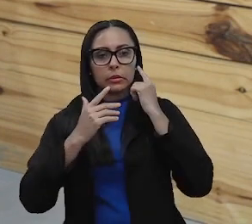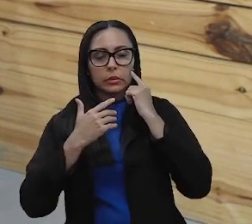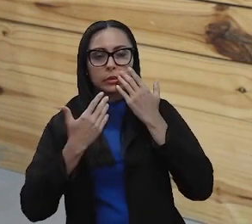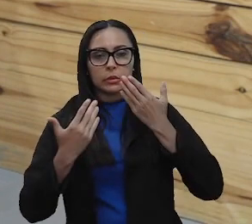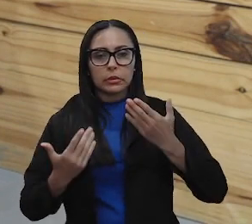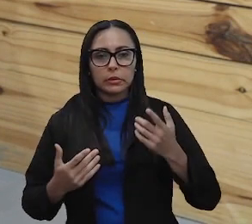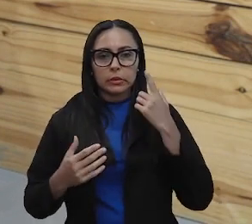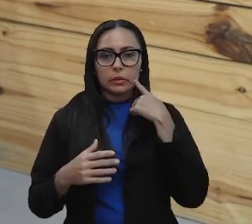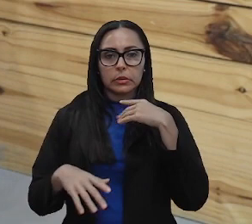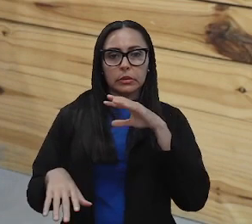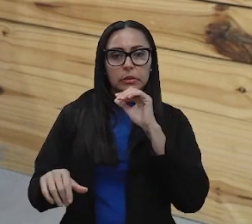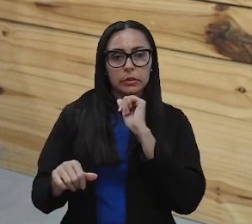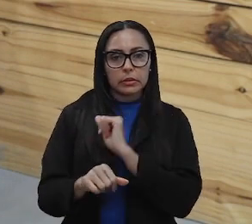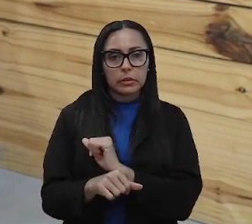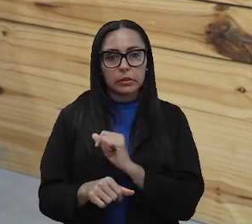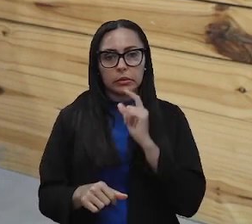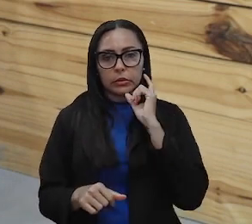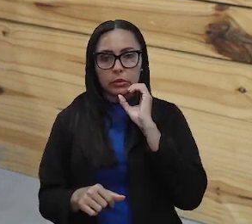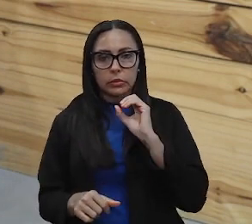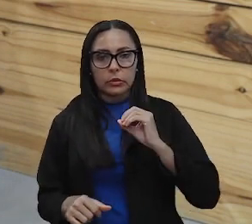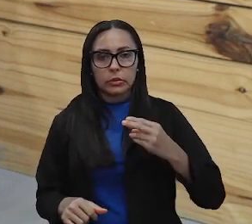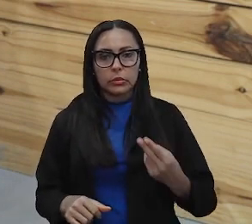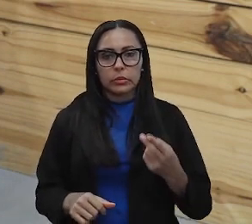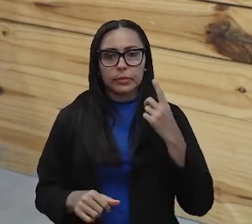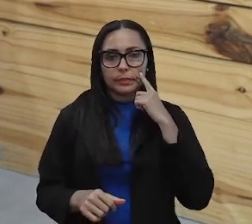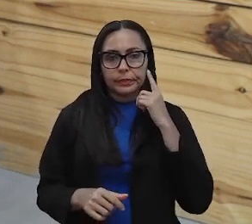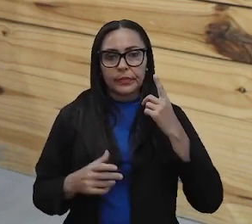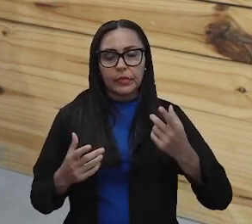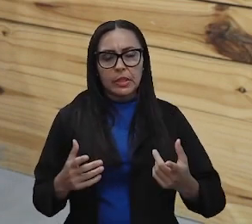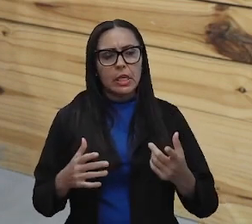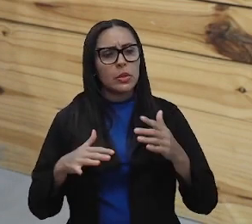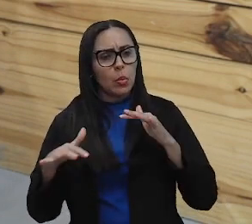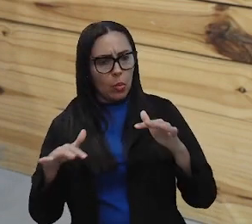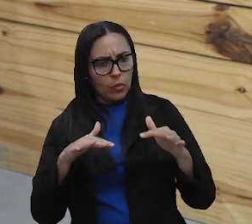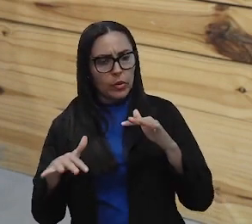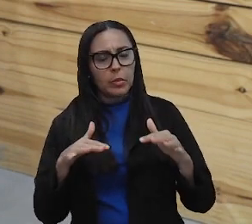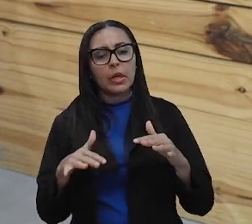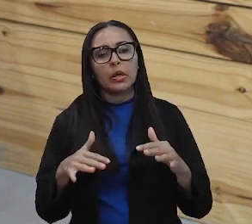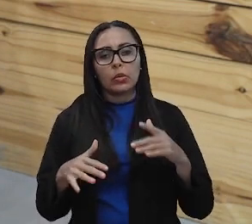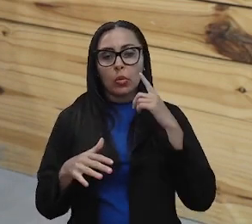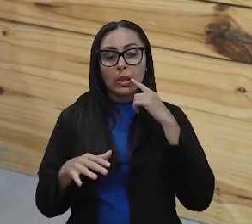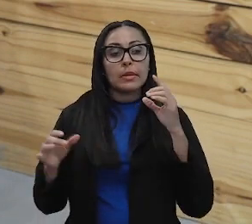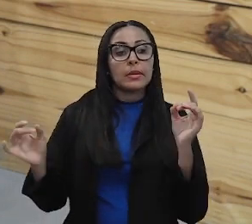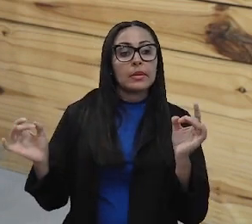lá parado, ou seria interessante que ele fizesse algum movimento, mesmo quando ele termina